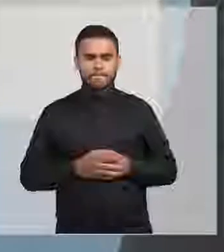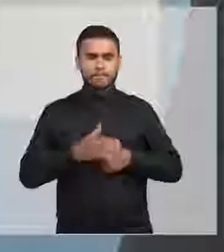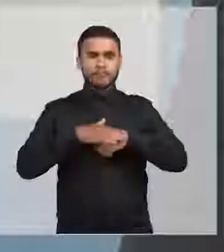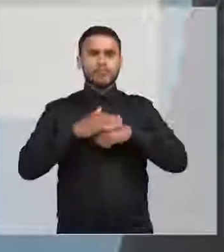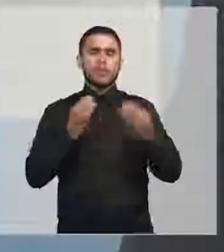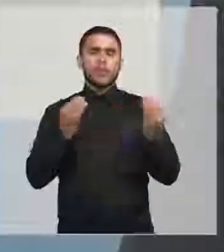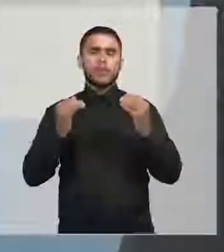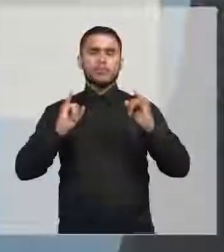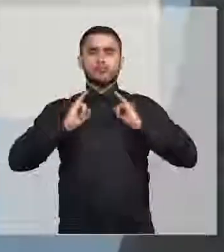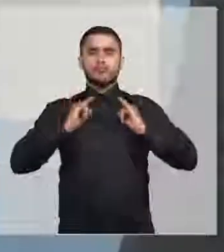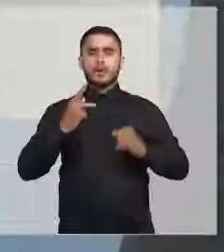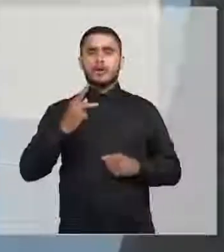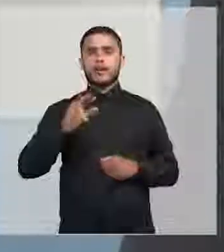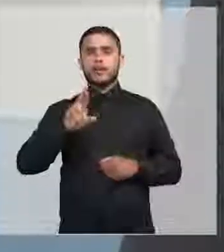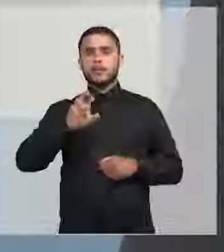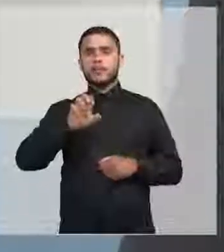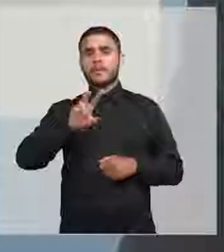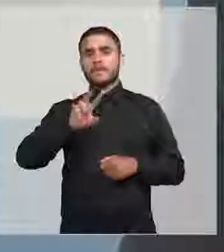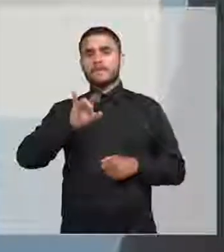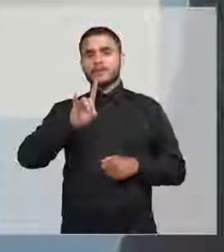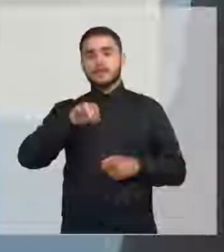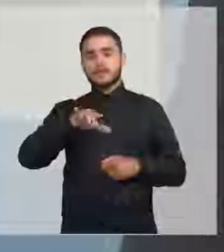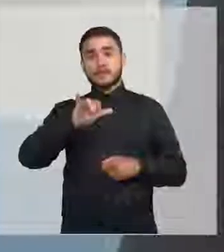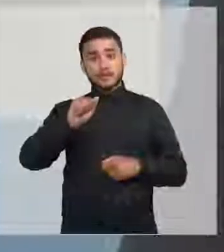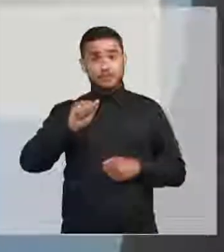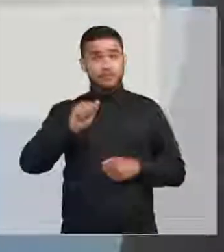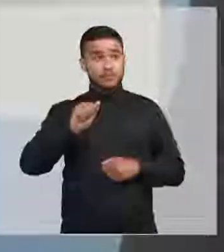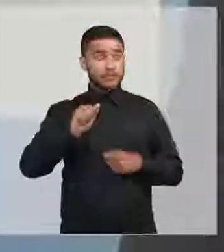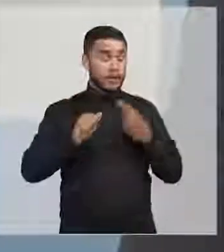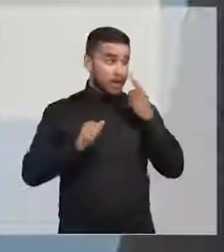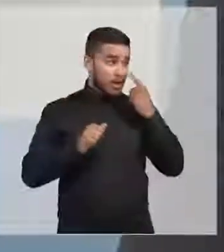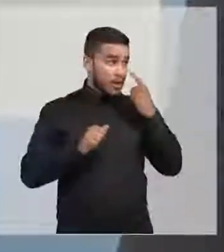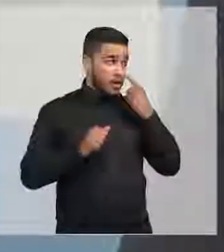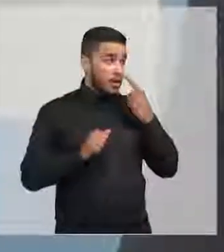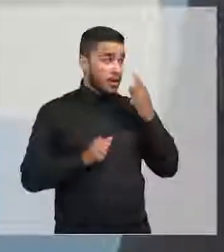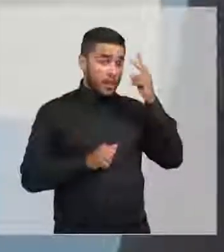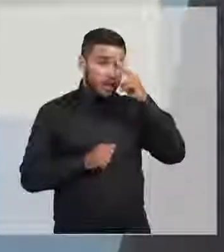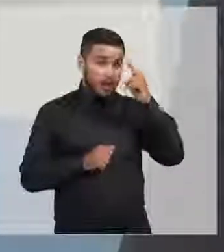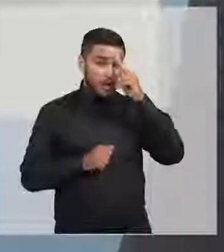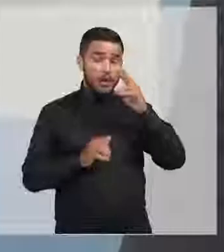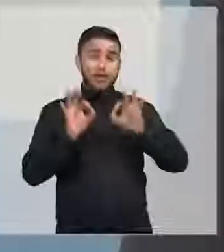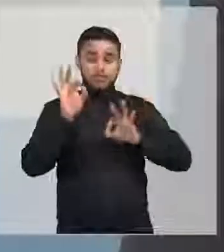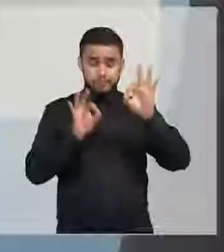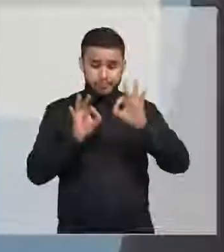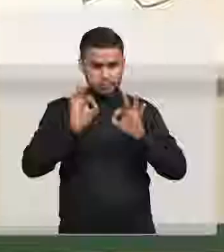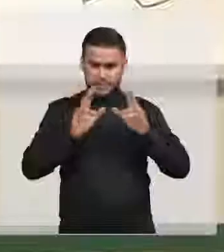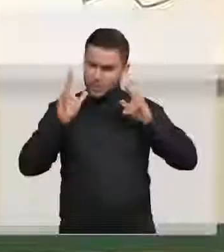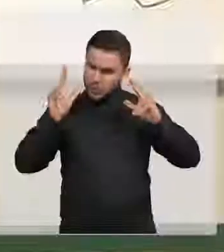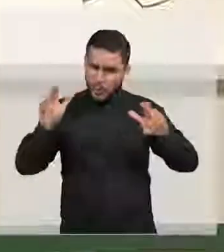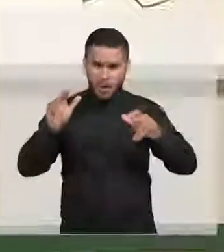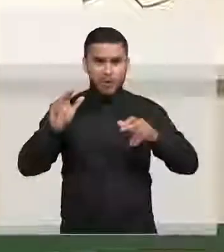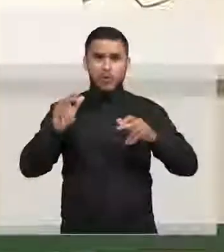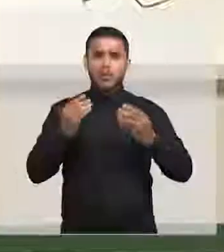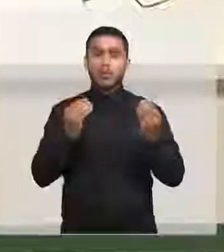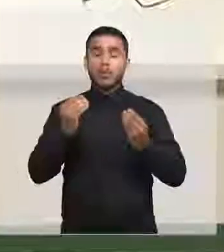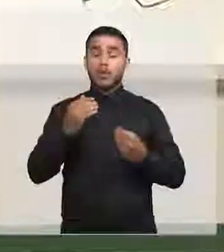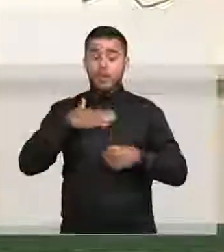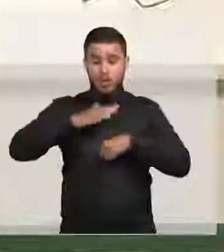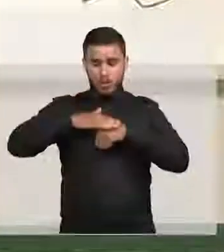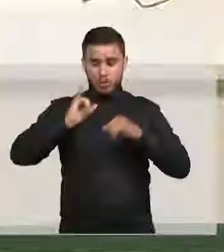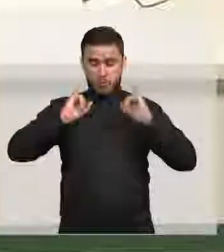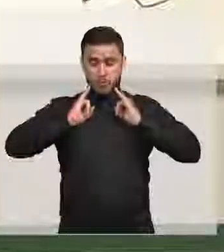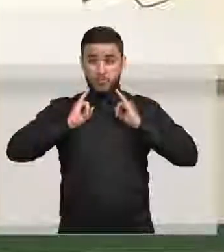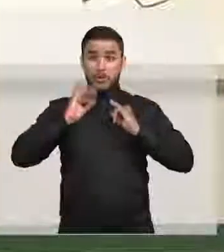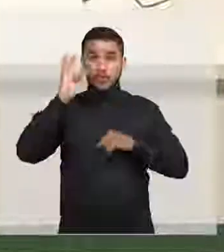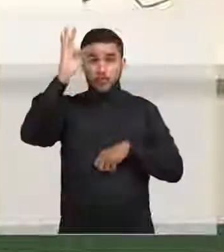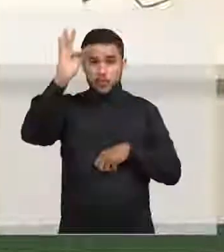da Previdência, e vai passar a ser de capitalização no futuro, é do Ciro, é igual, do Ciro e dele. O que é